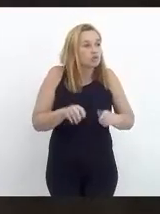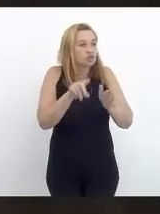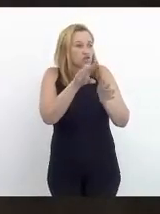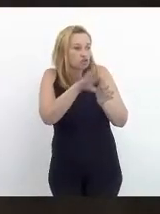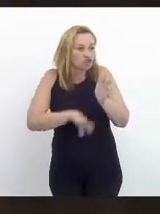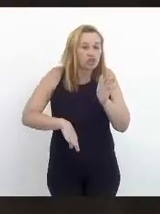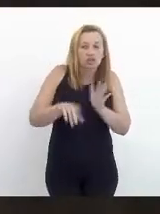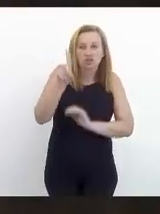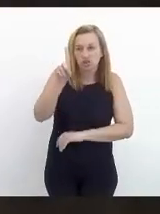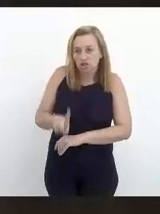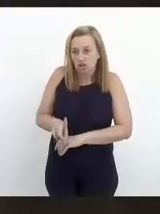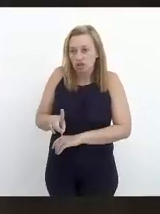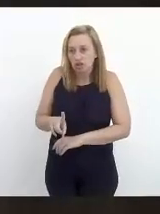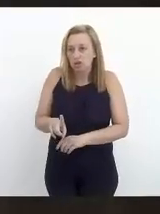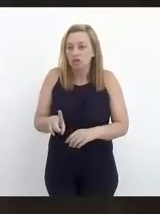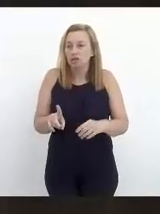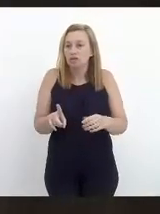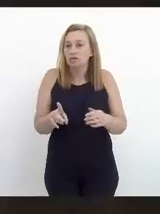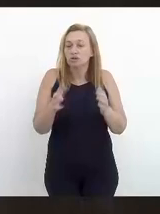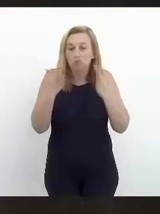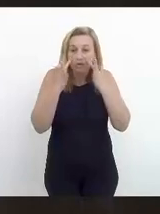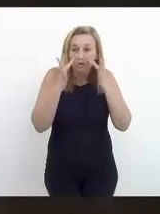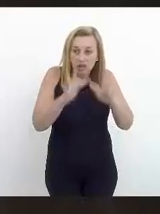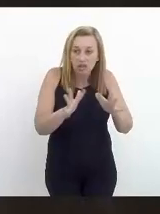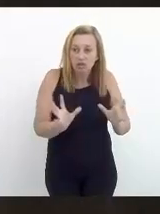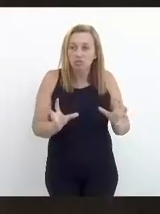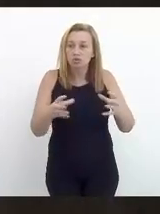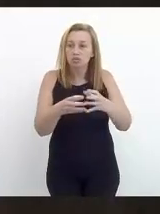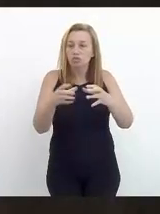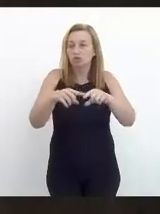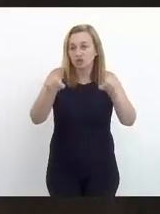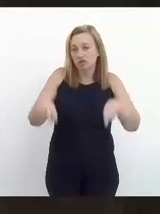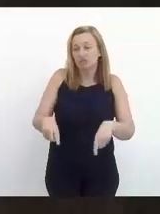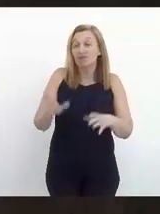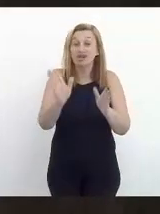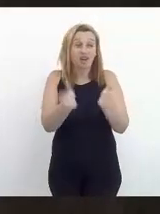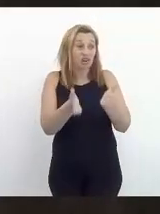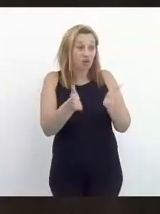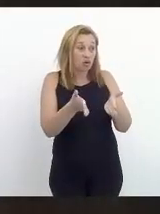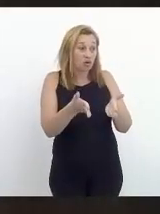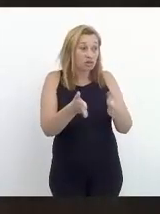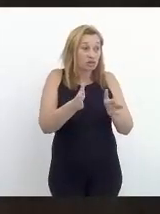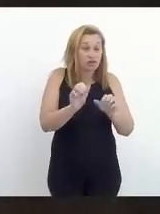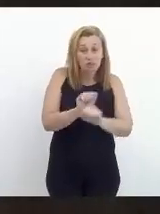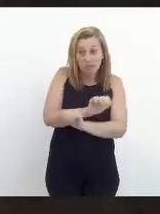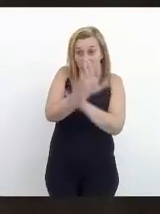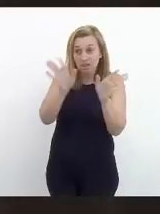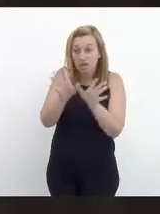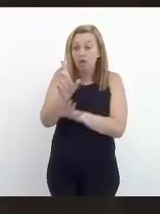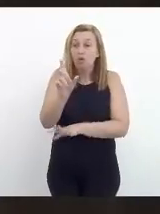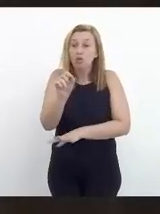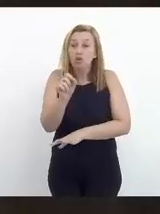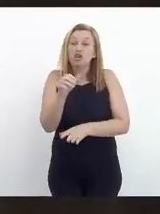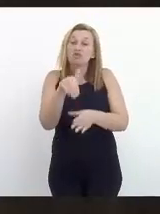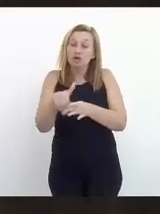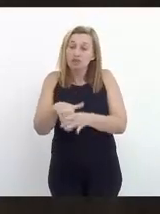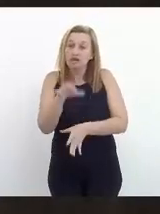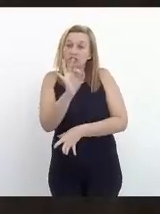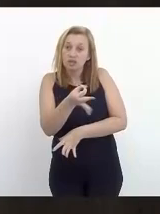de direitos. Isso causou muita tensão no conjunto dos servidores e agora é que está ficando mais claro o que de fato vai ser